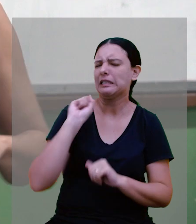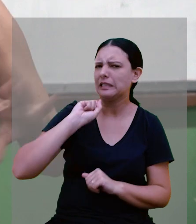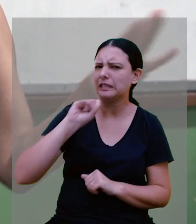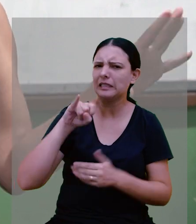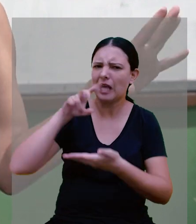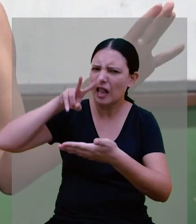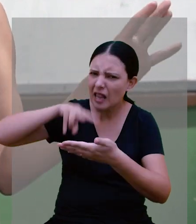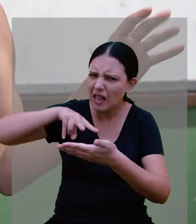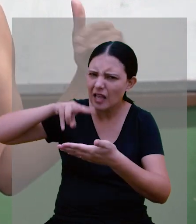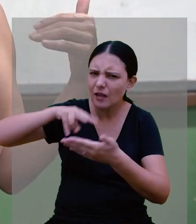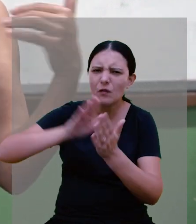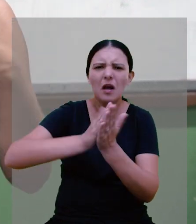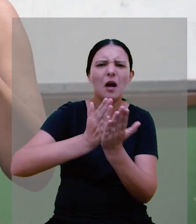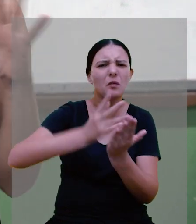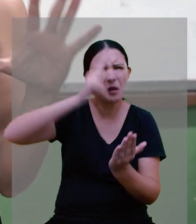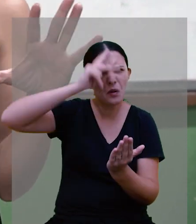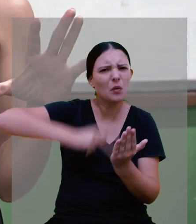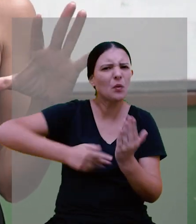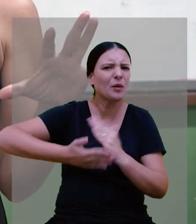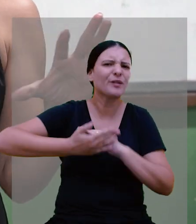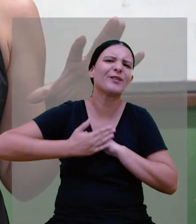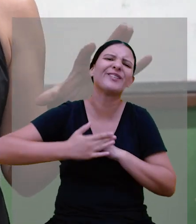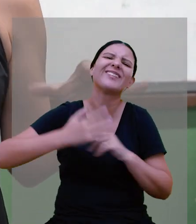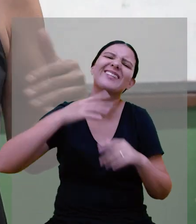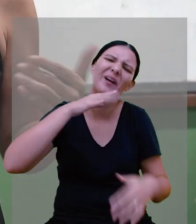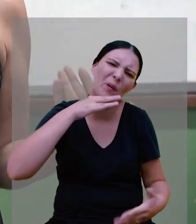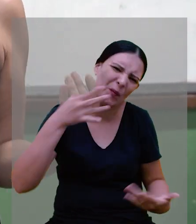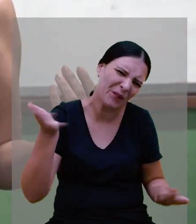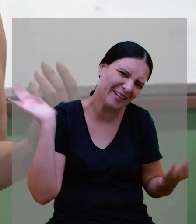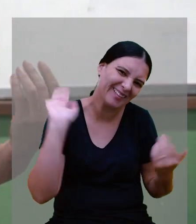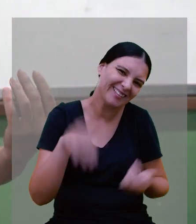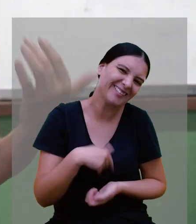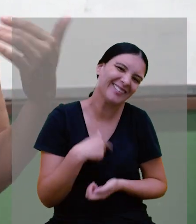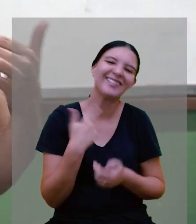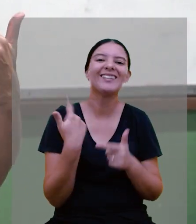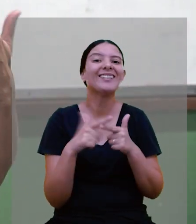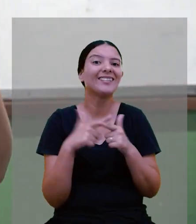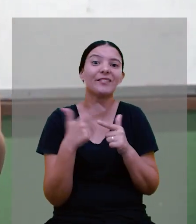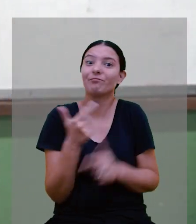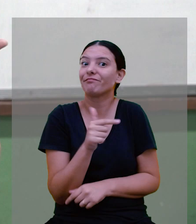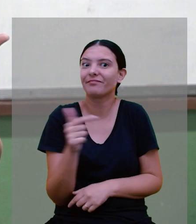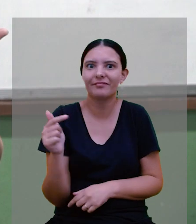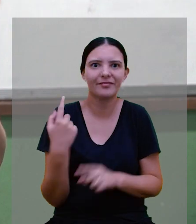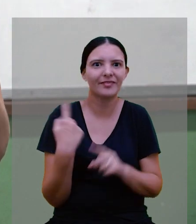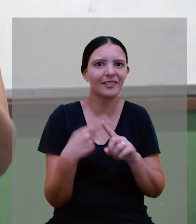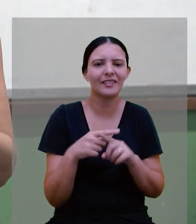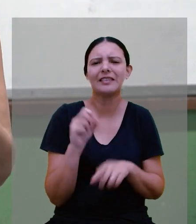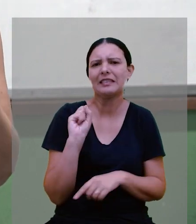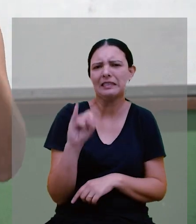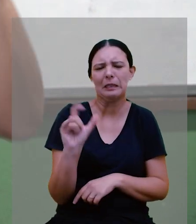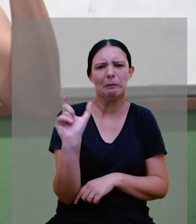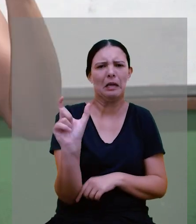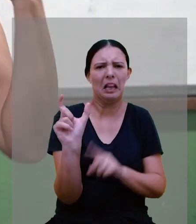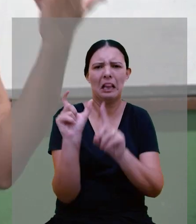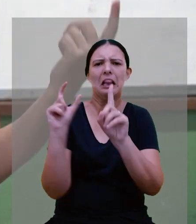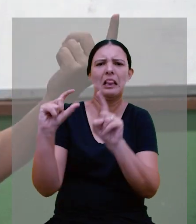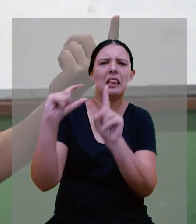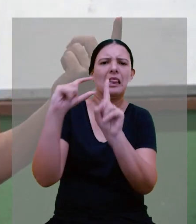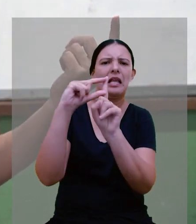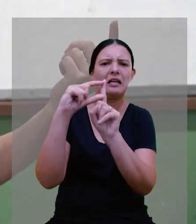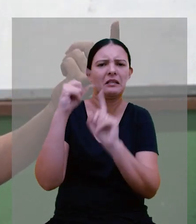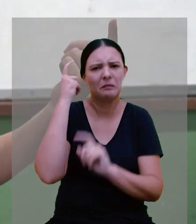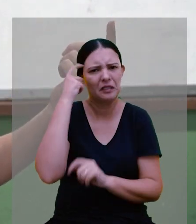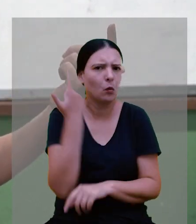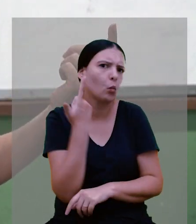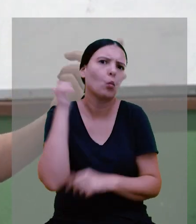lendo for autoajuda? Tipo assim, que autoajuda é muito ruim. Eu falei, não tem problema. Se autoajuda é uma palavra que fica grávida, que te faz pensar uma